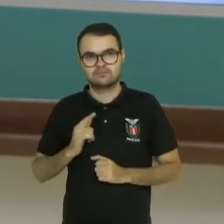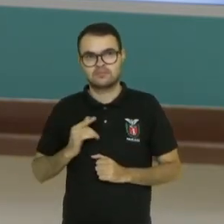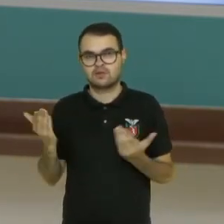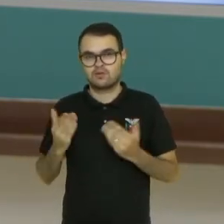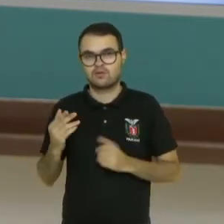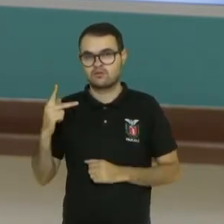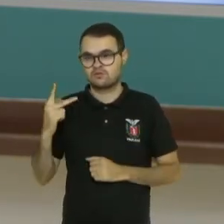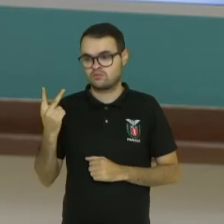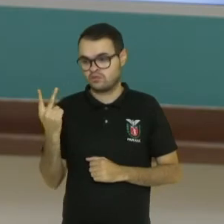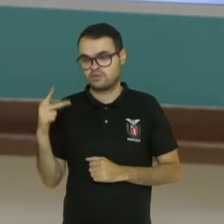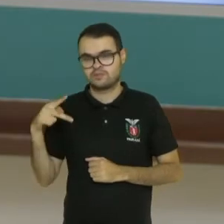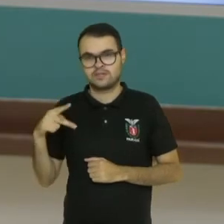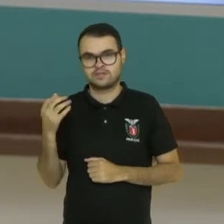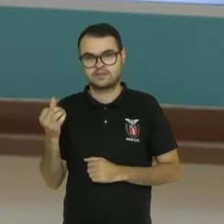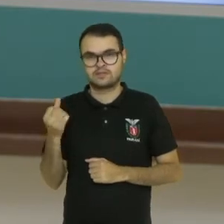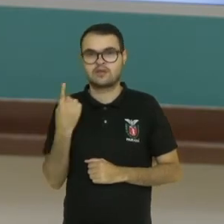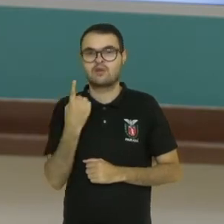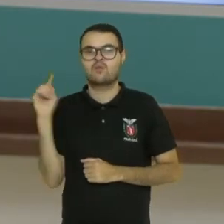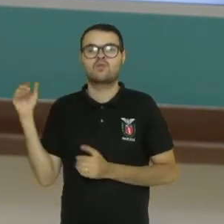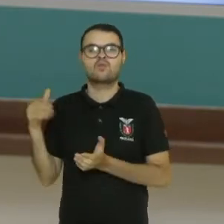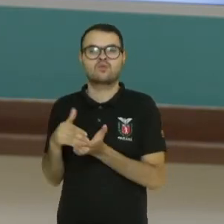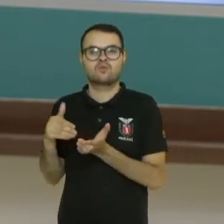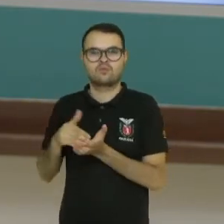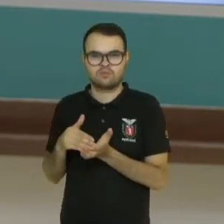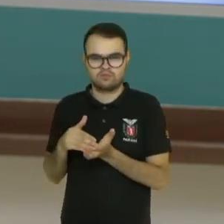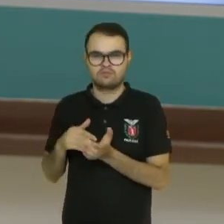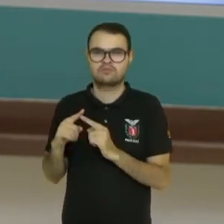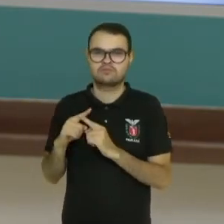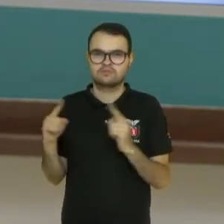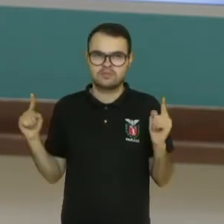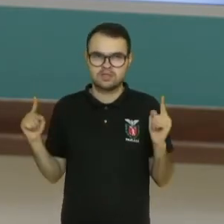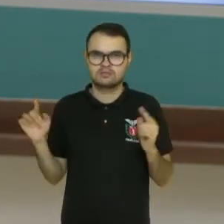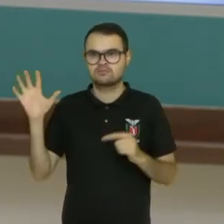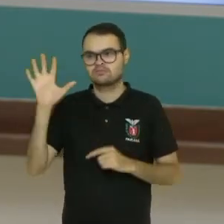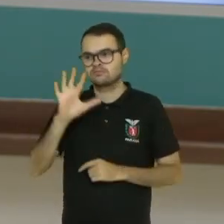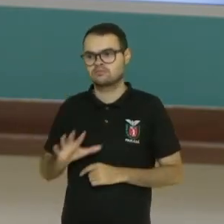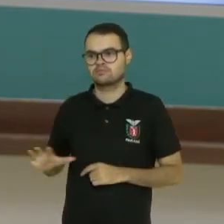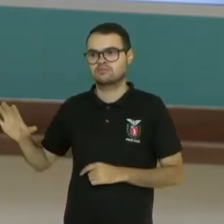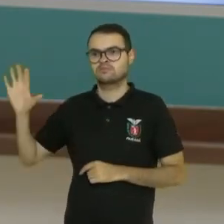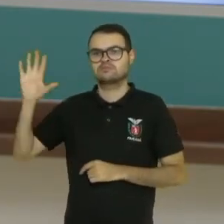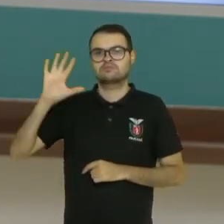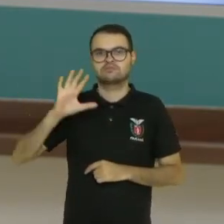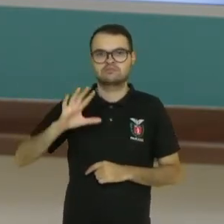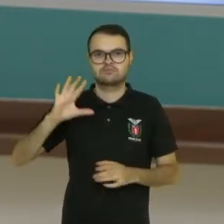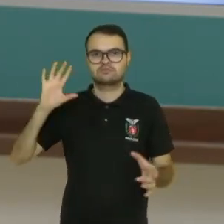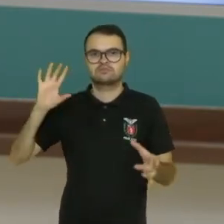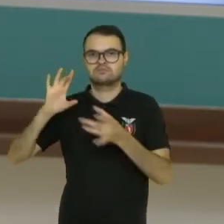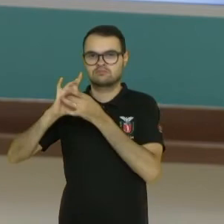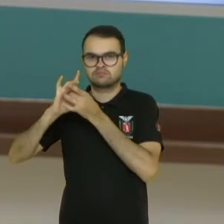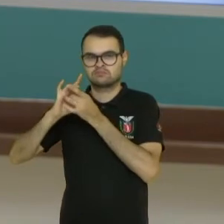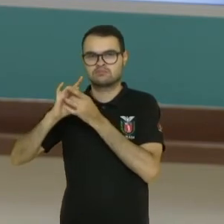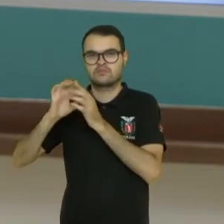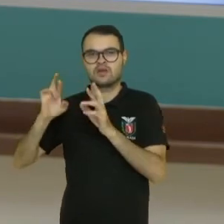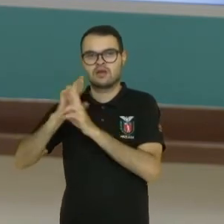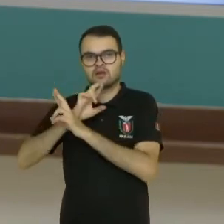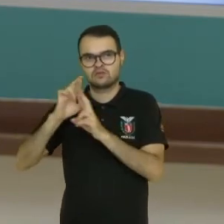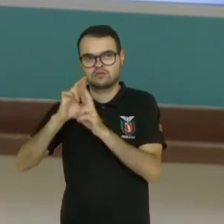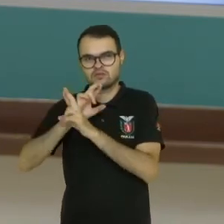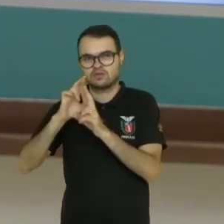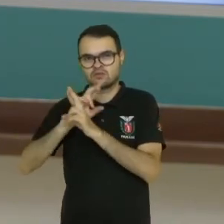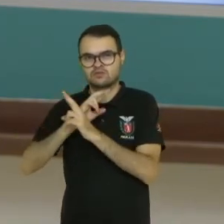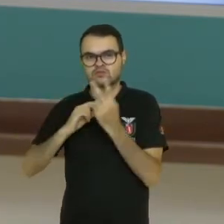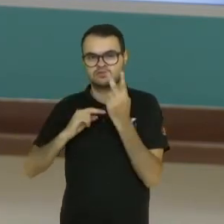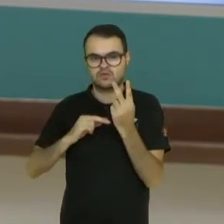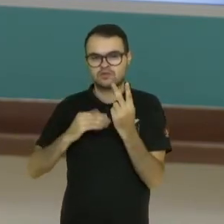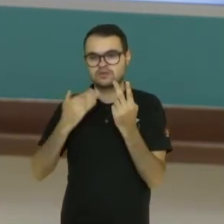o 2p6, que é o último que aparece, mas a camada engloba tudo que está relacionado ali com o 2 na frente, né?